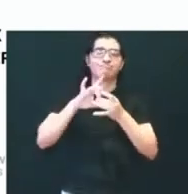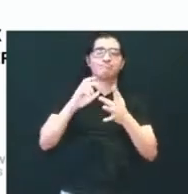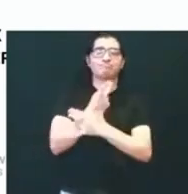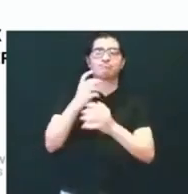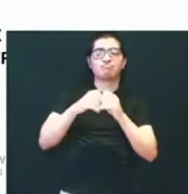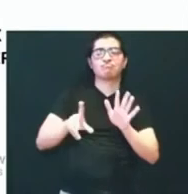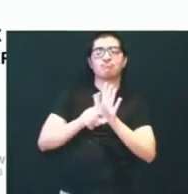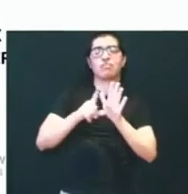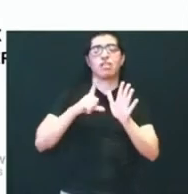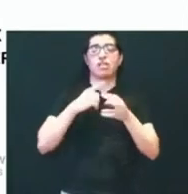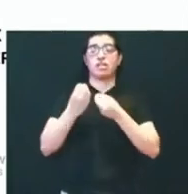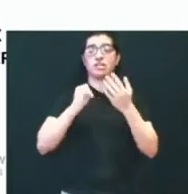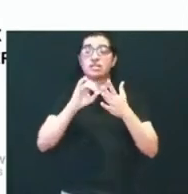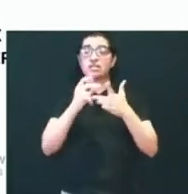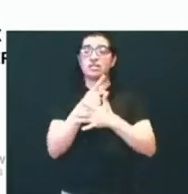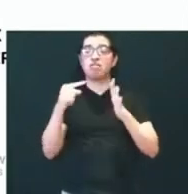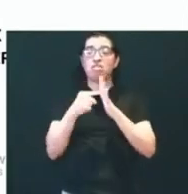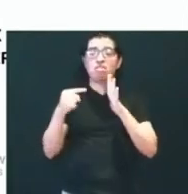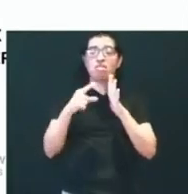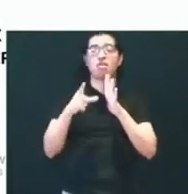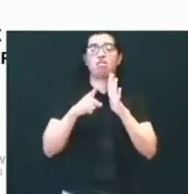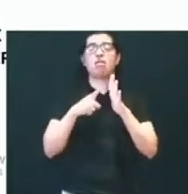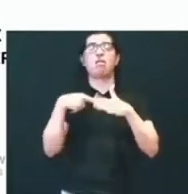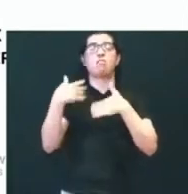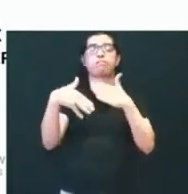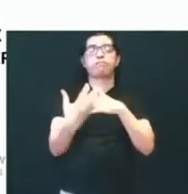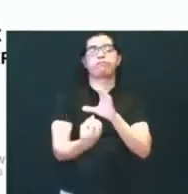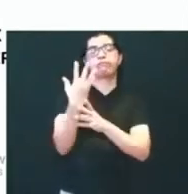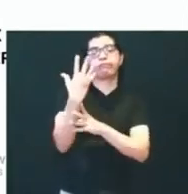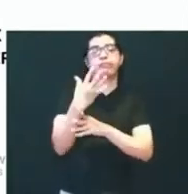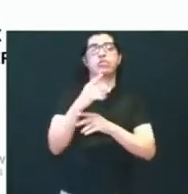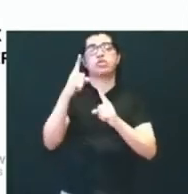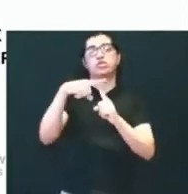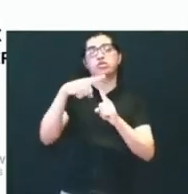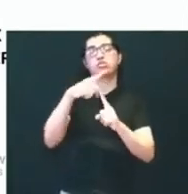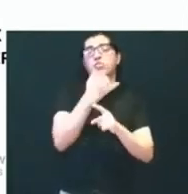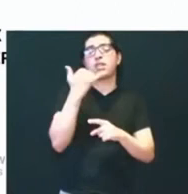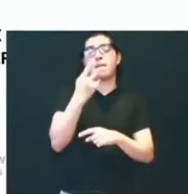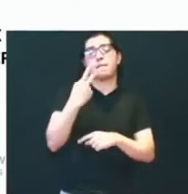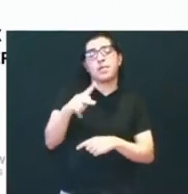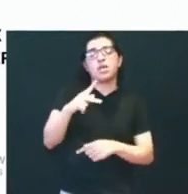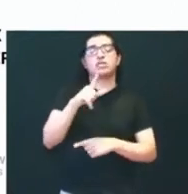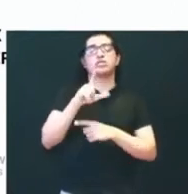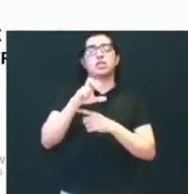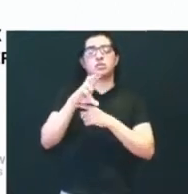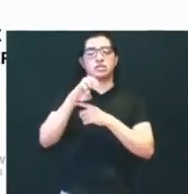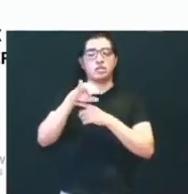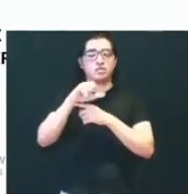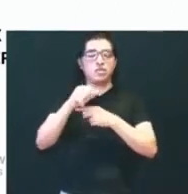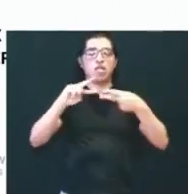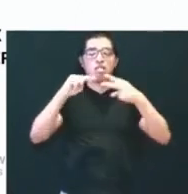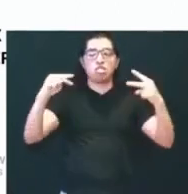em um determinado ponto, vai dar origem a um tipo de leucemia. Isso de uma maneira bem simples, como a gente